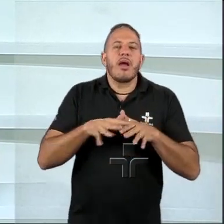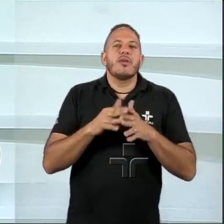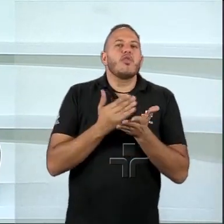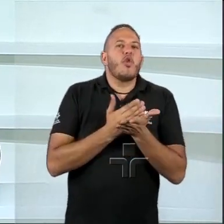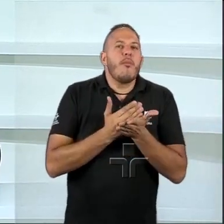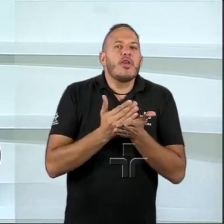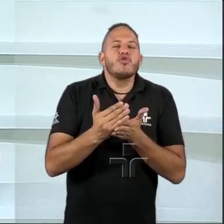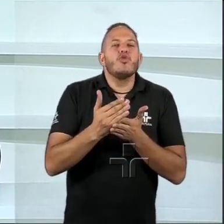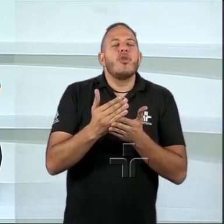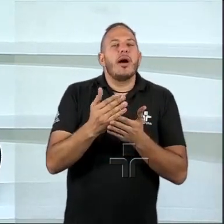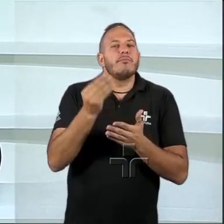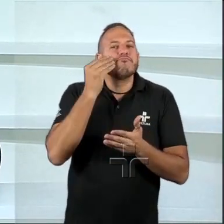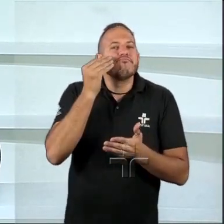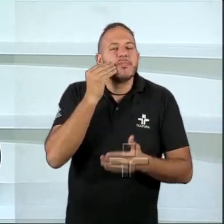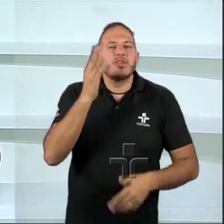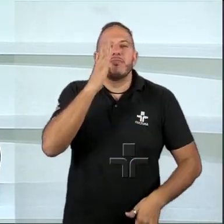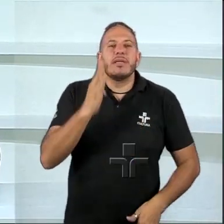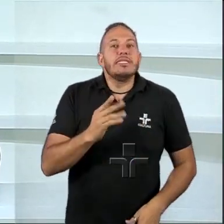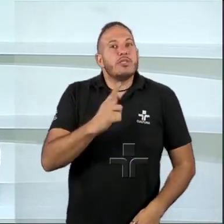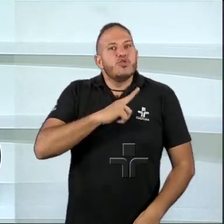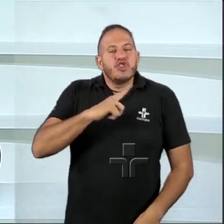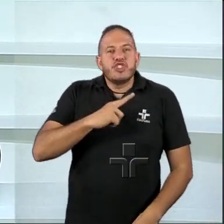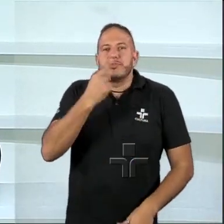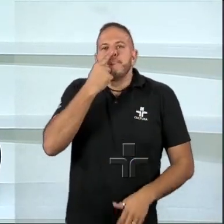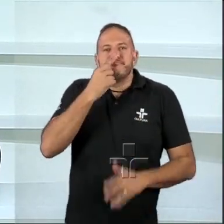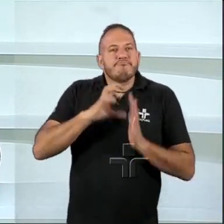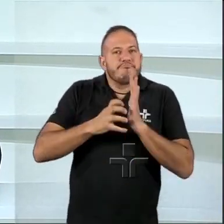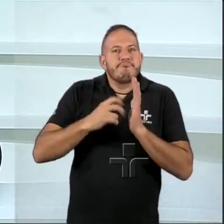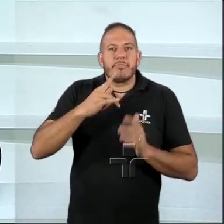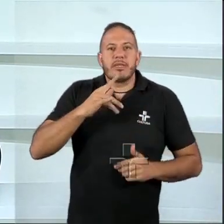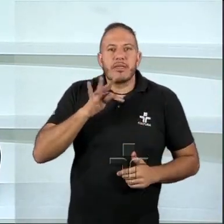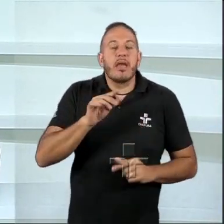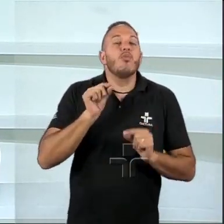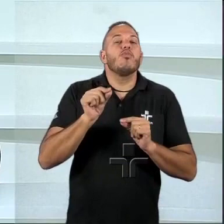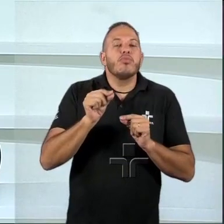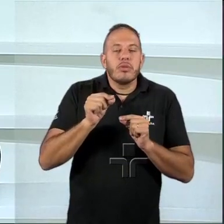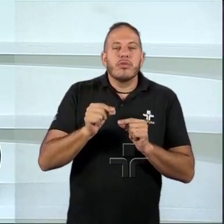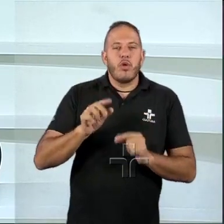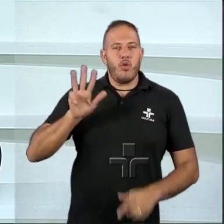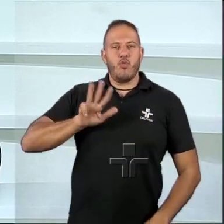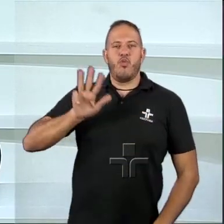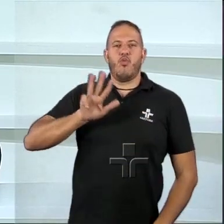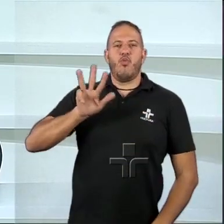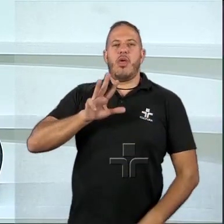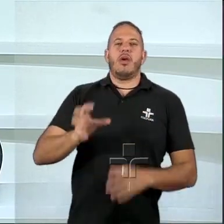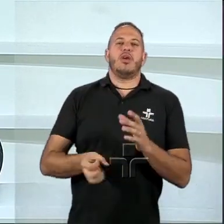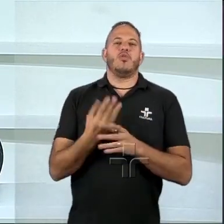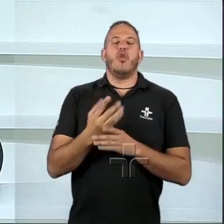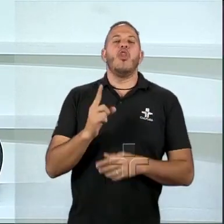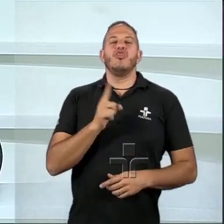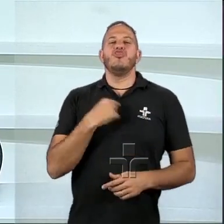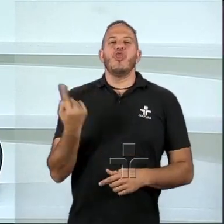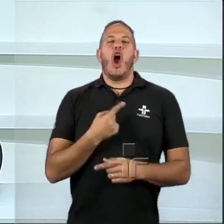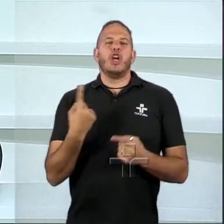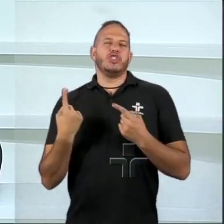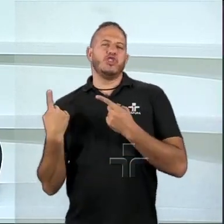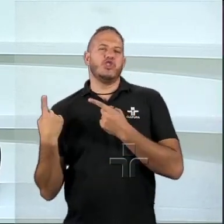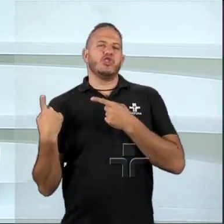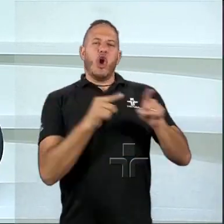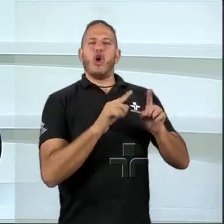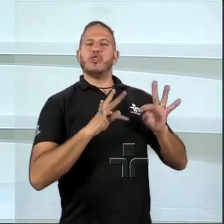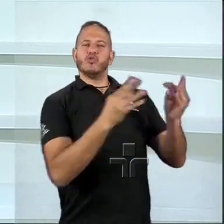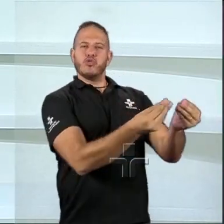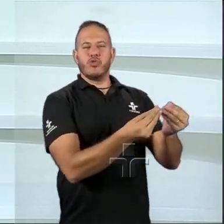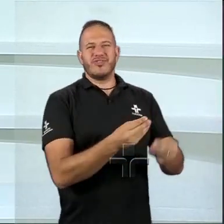a empatia que o brasileiro tinha com o PT foi quando o Lula criou o famoso nós contra eles. Foi